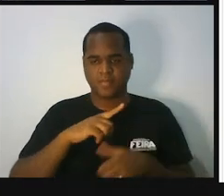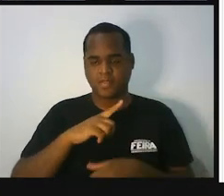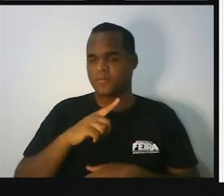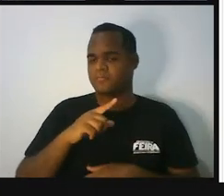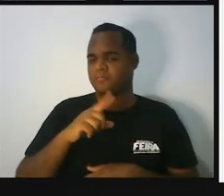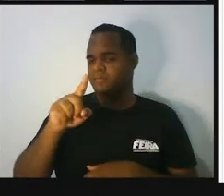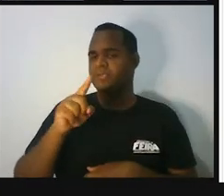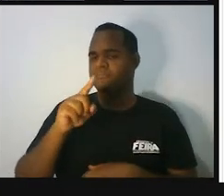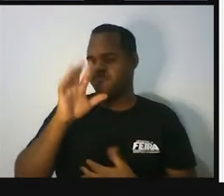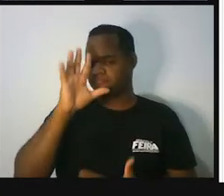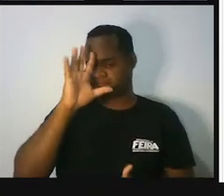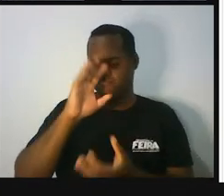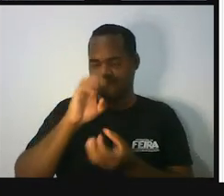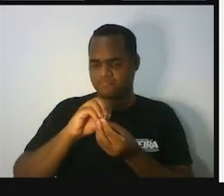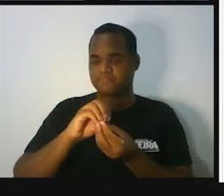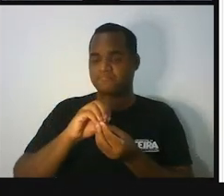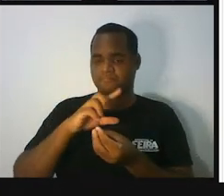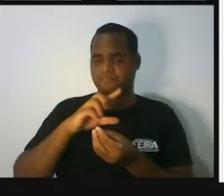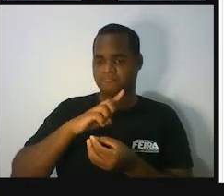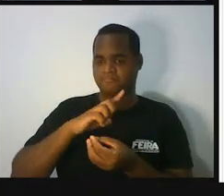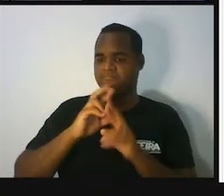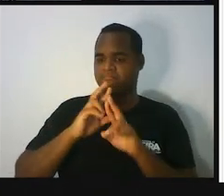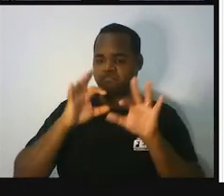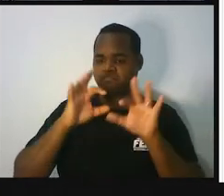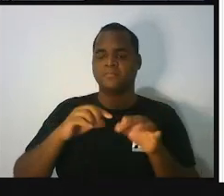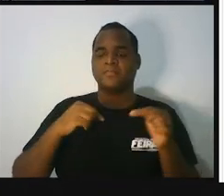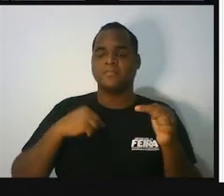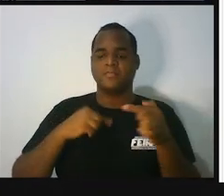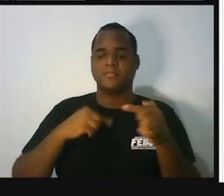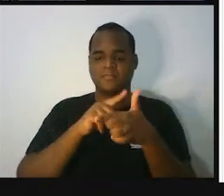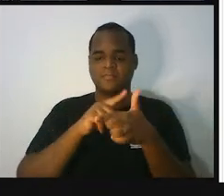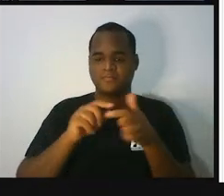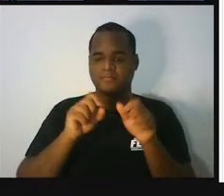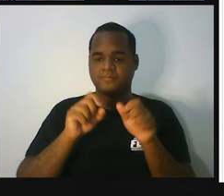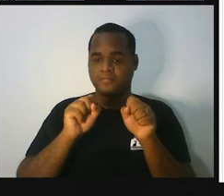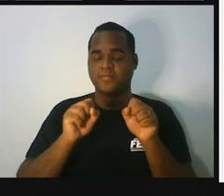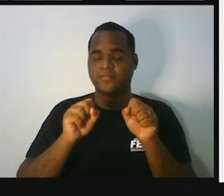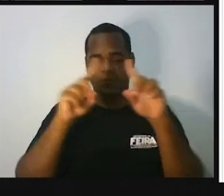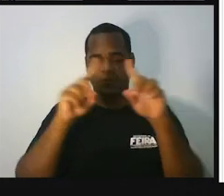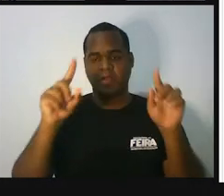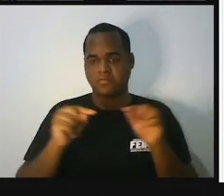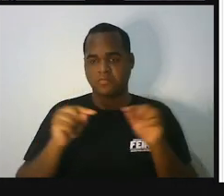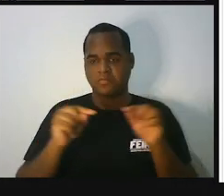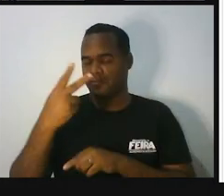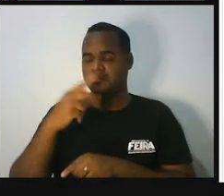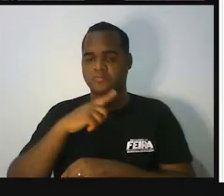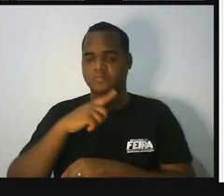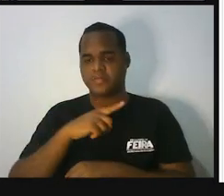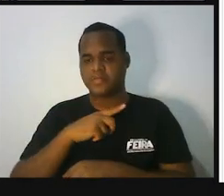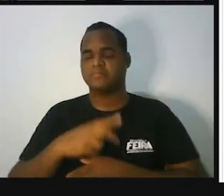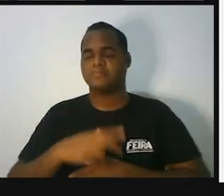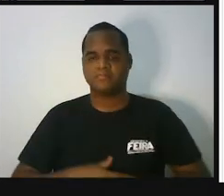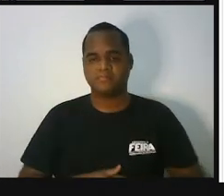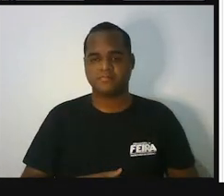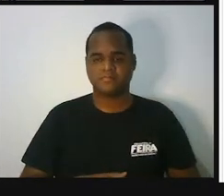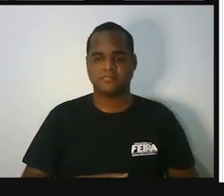você concorda que esse quadrado está dividido em dois triângulos. Dois